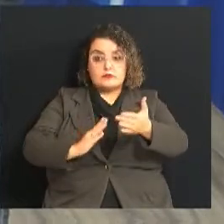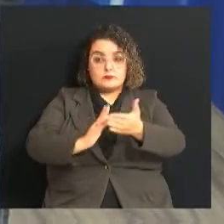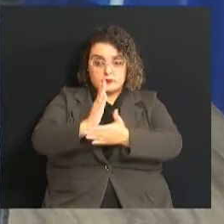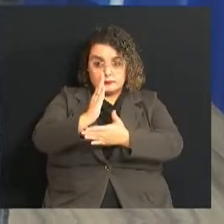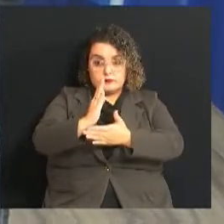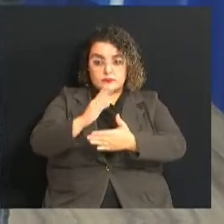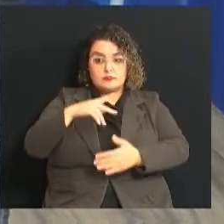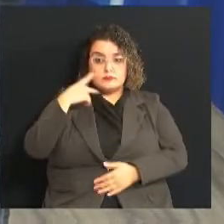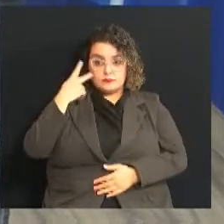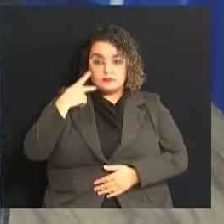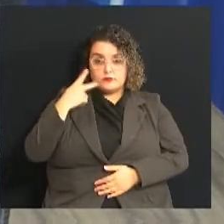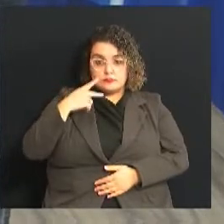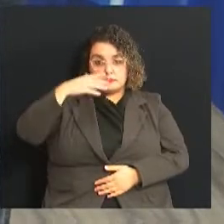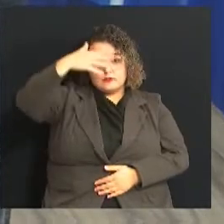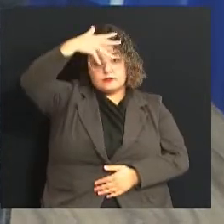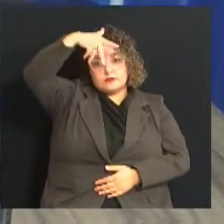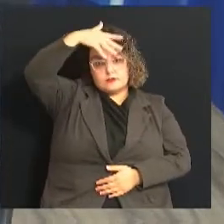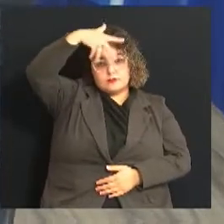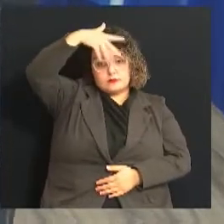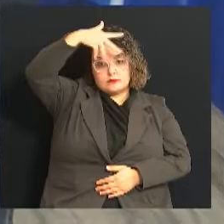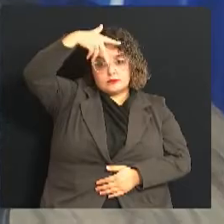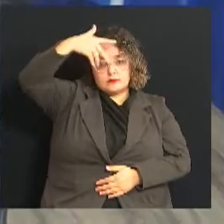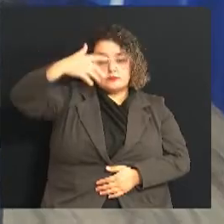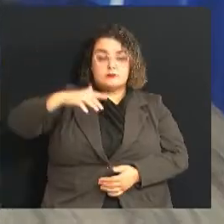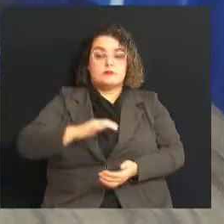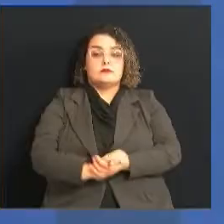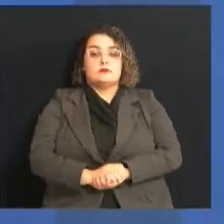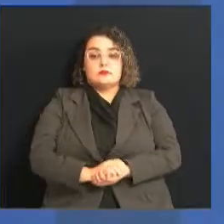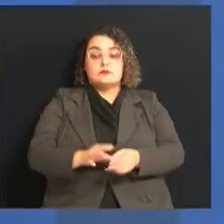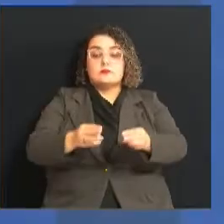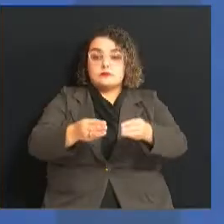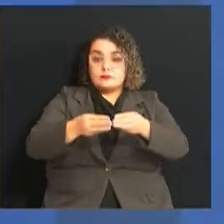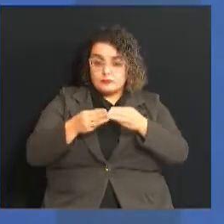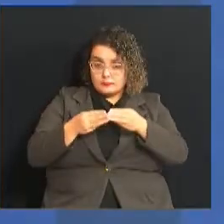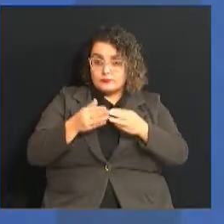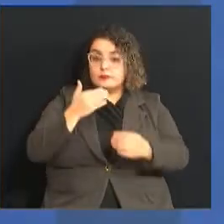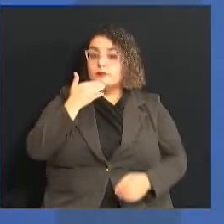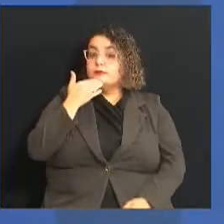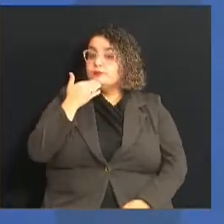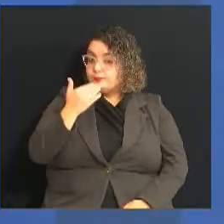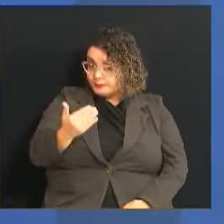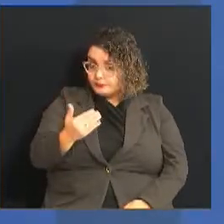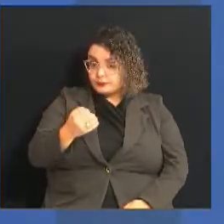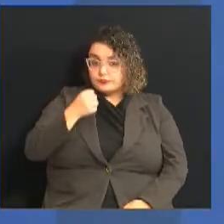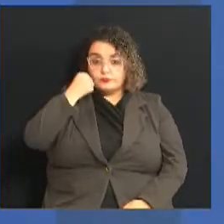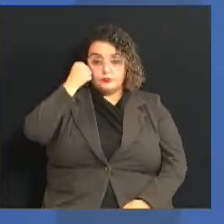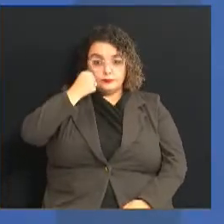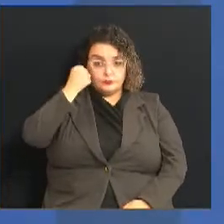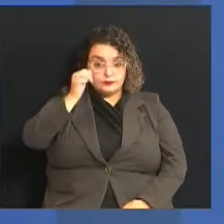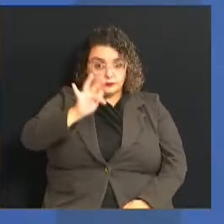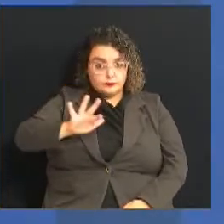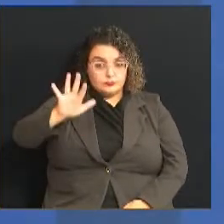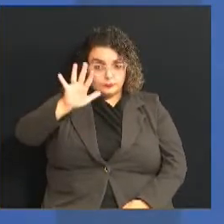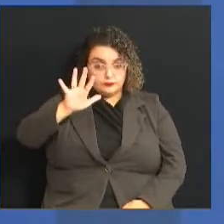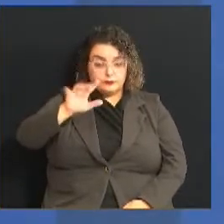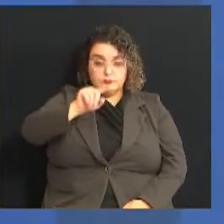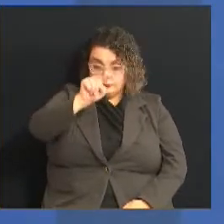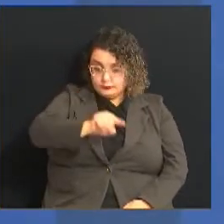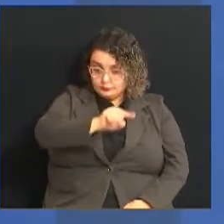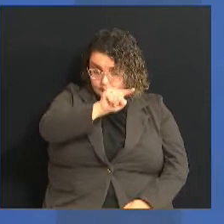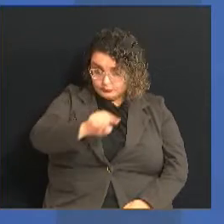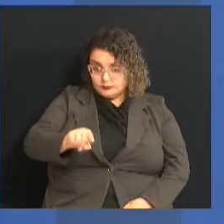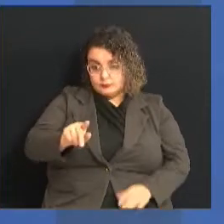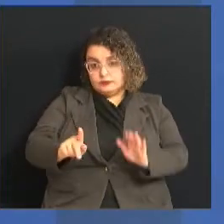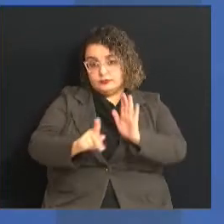autoria do vereador Rodrigo da Farmadinha. A moção apela ao Senado Federal aí pela rejeição do